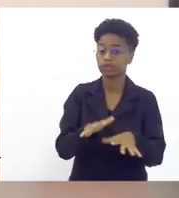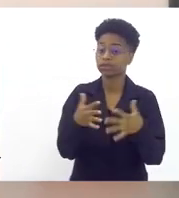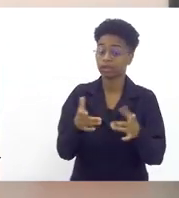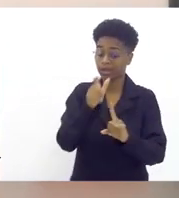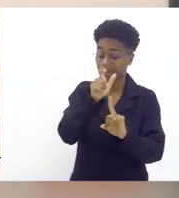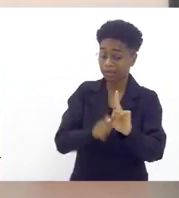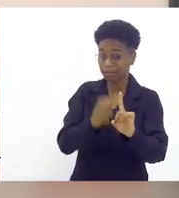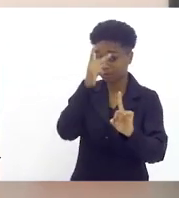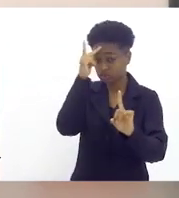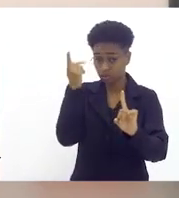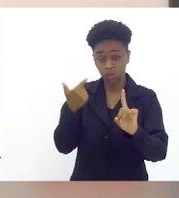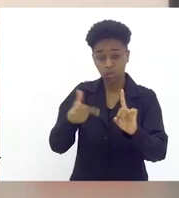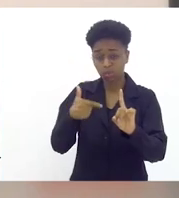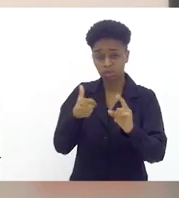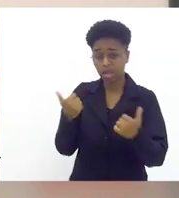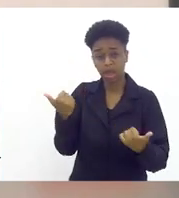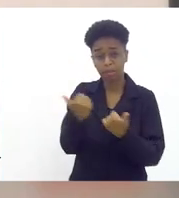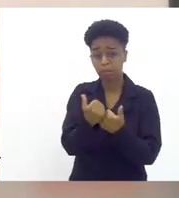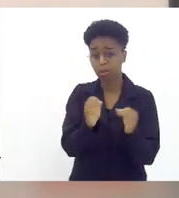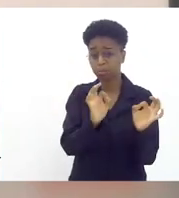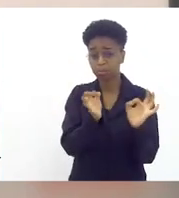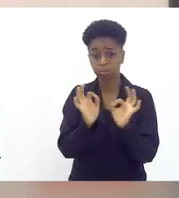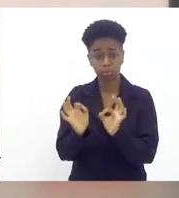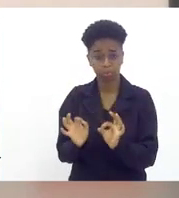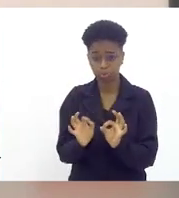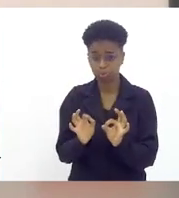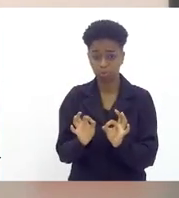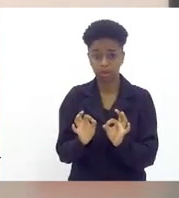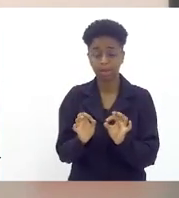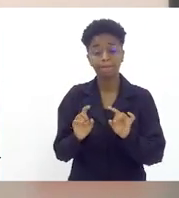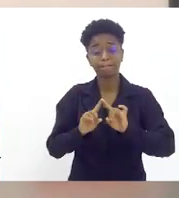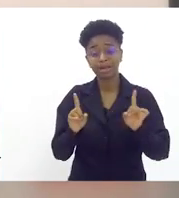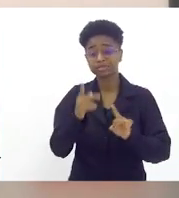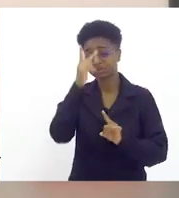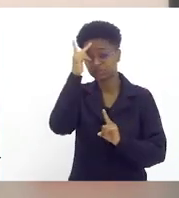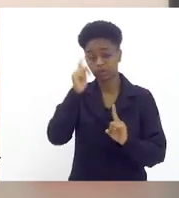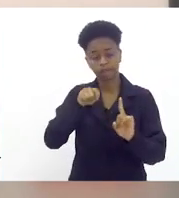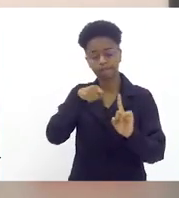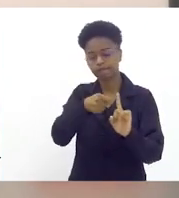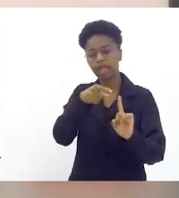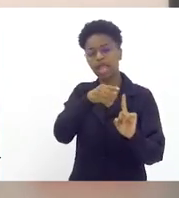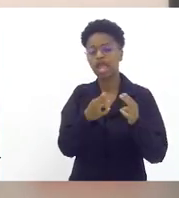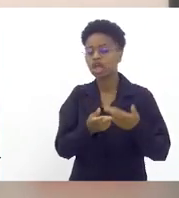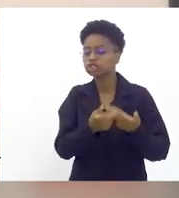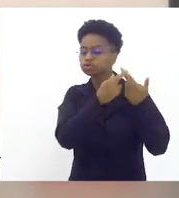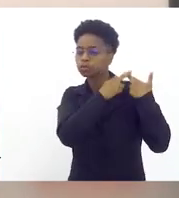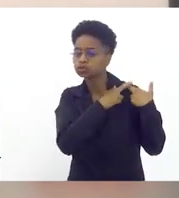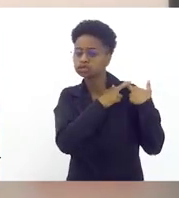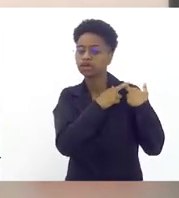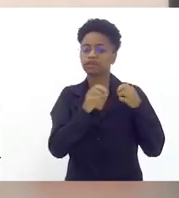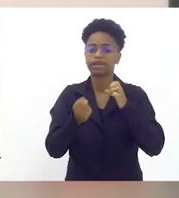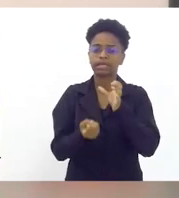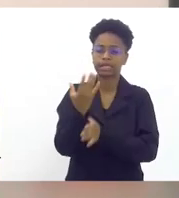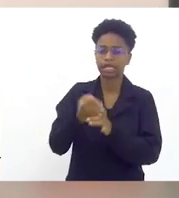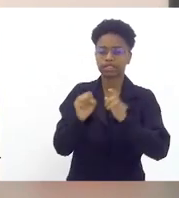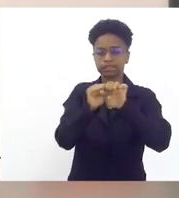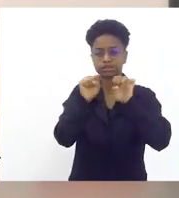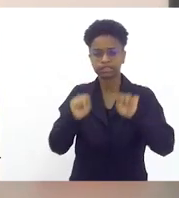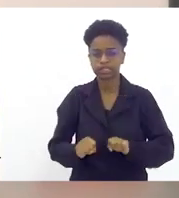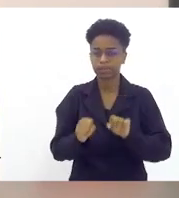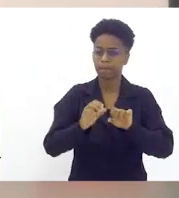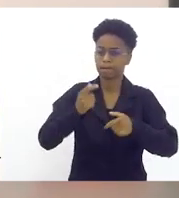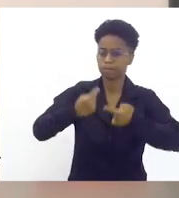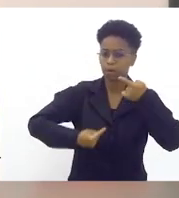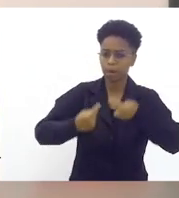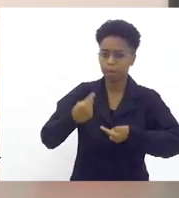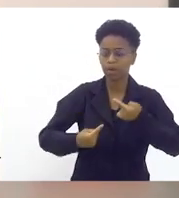não recebe nenhum suporte, ela ainda é incumbida de criar todo um sistema interno de política para que isso